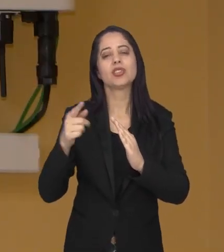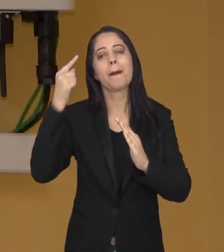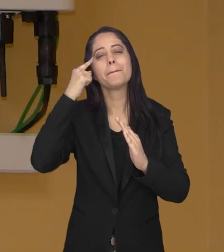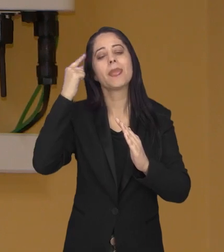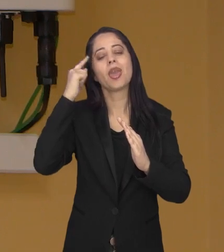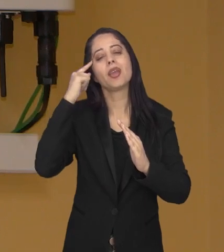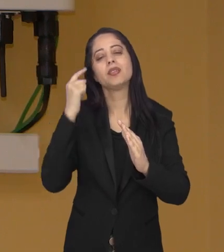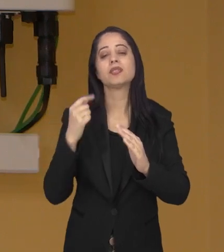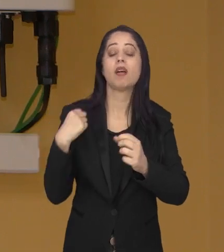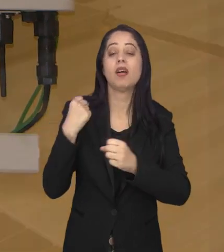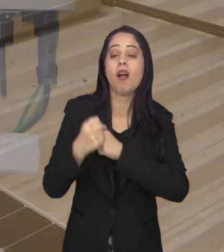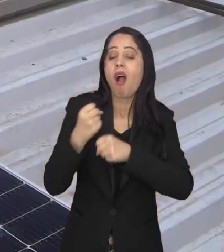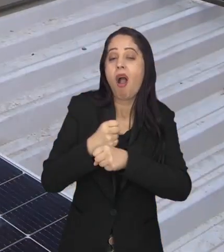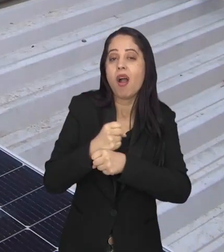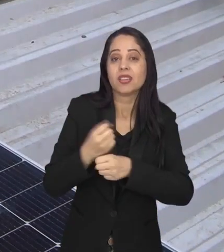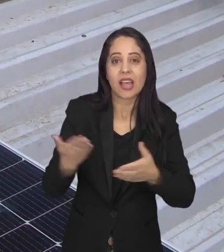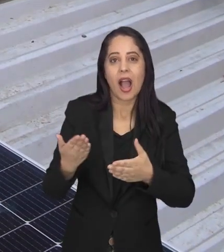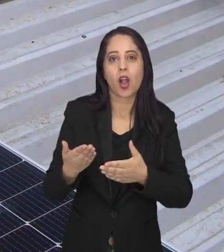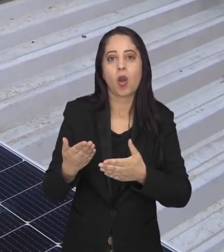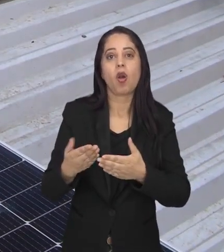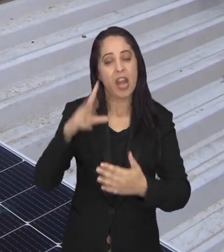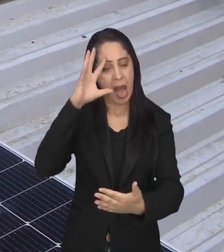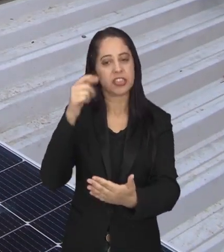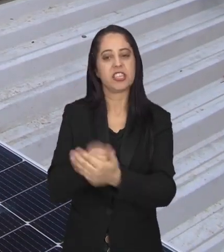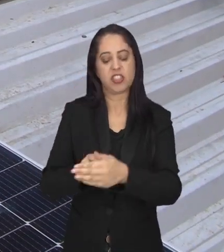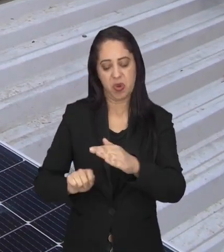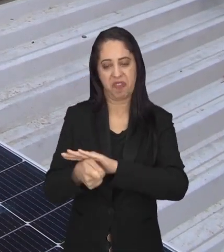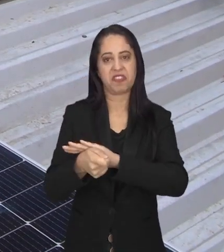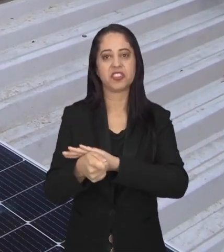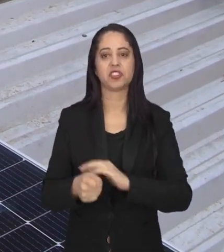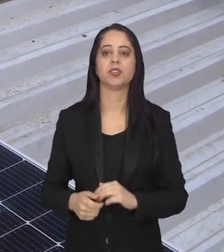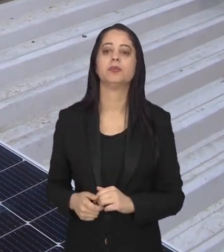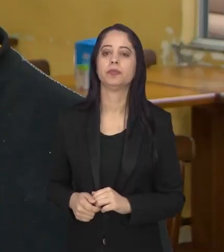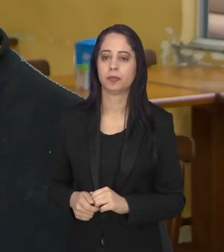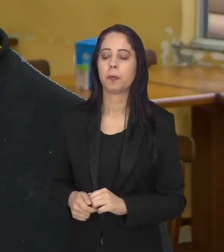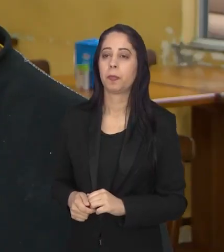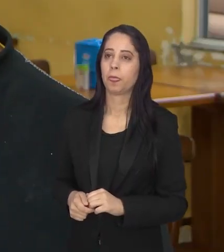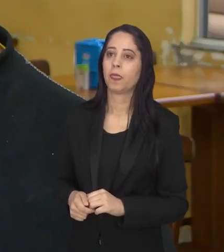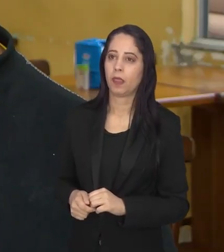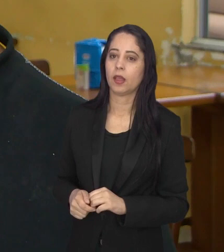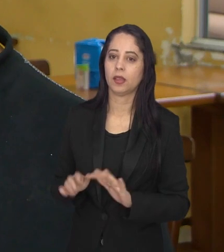3 câmaras resfriadas, congeladas, forno combinado,